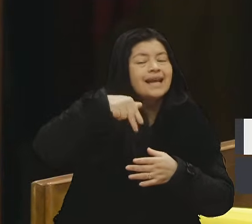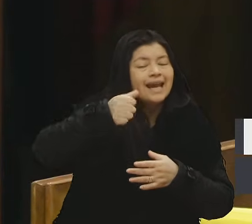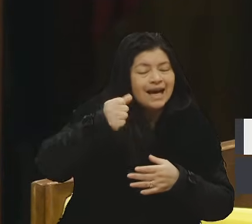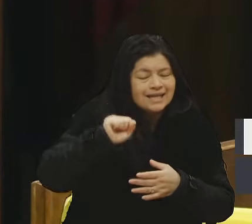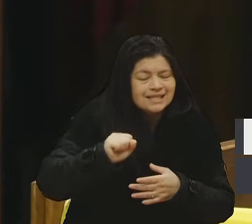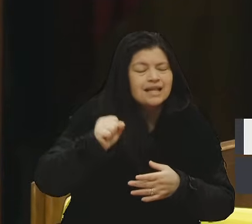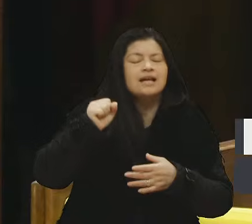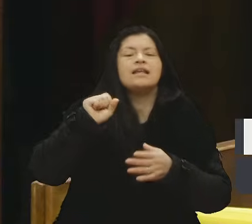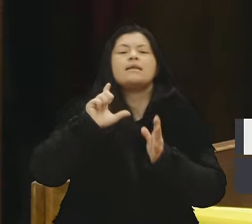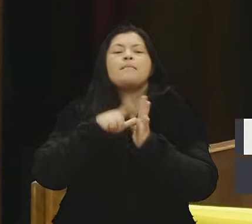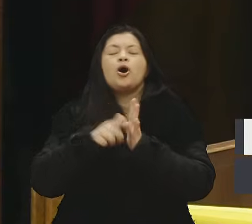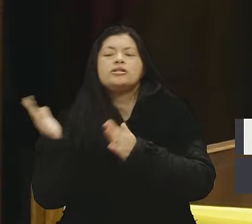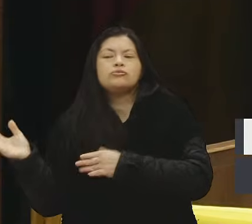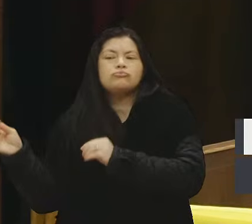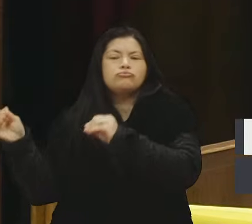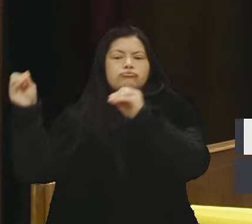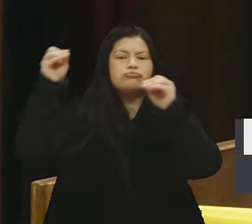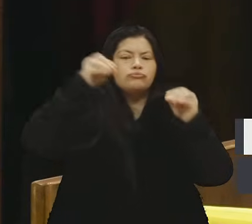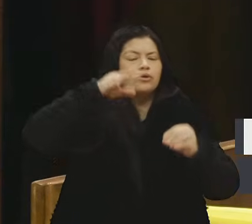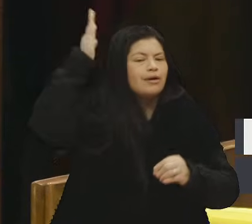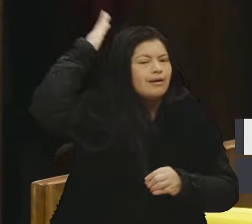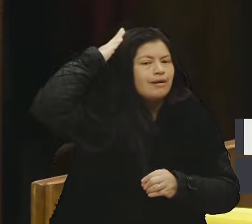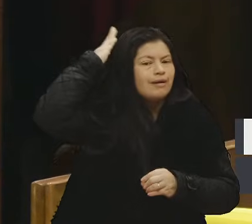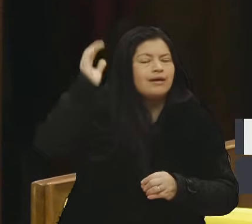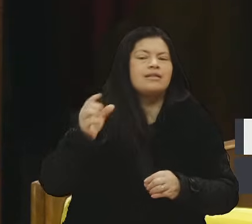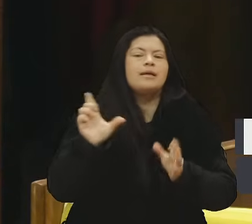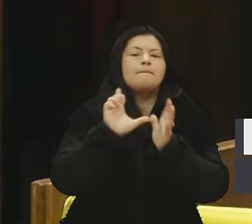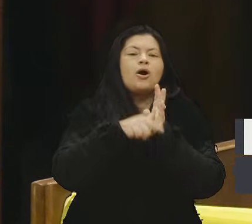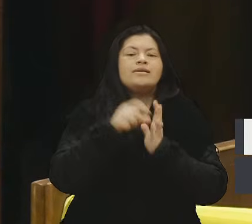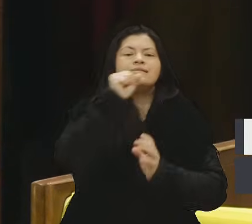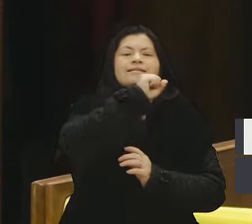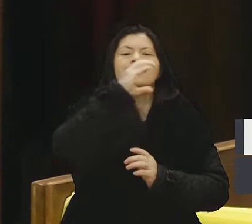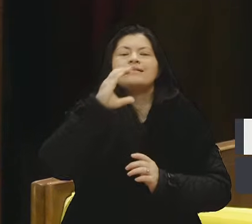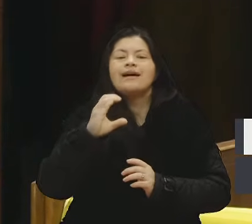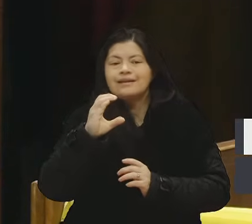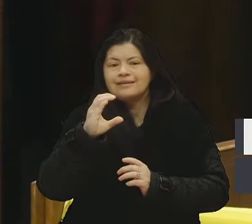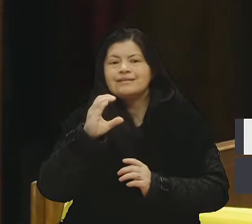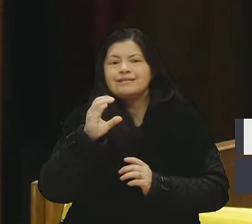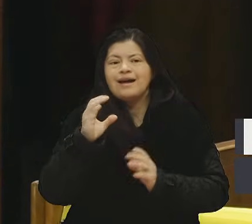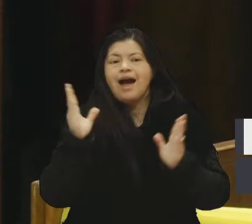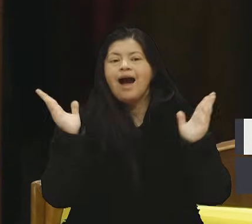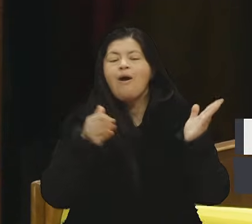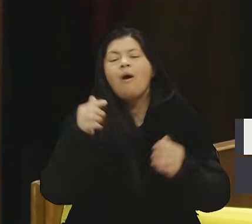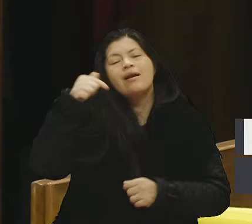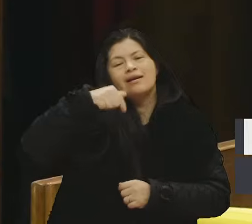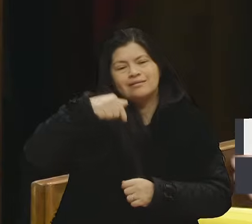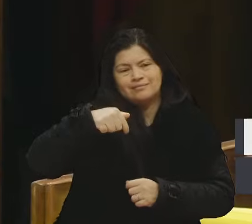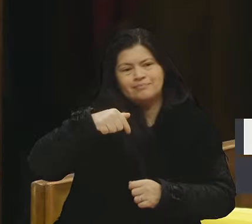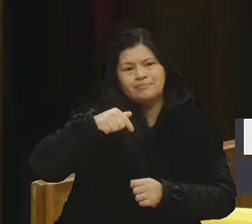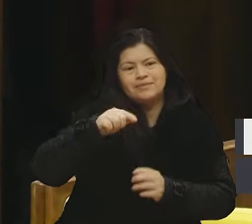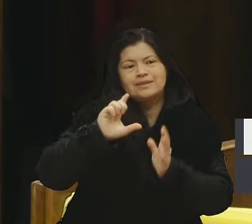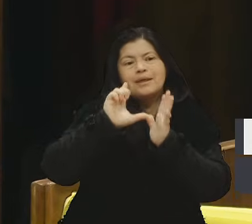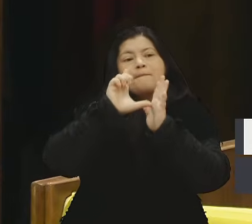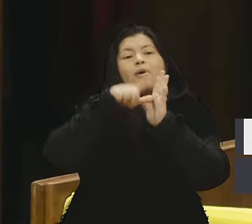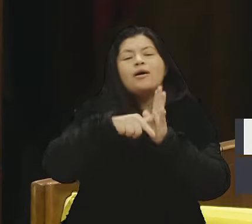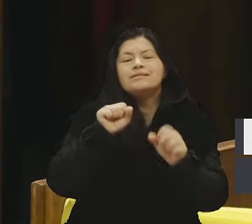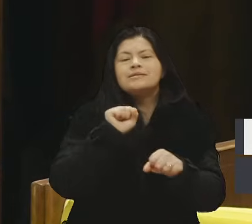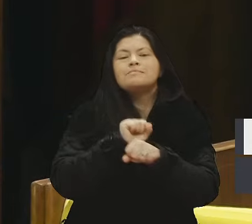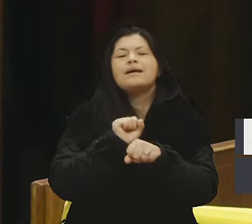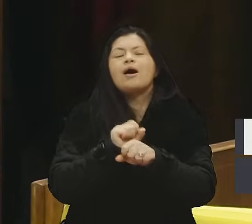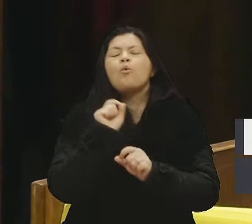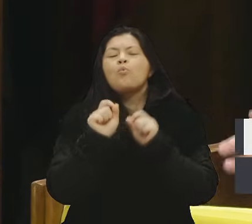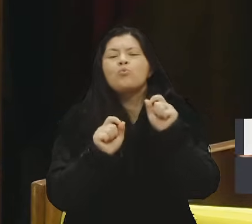Paraná. E vai passar em Santa Catarina. E a ideia deles era que passasse aqui. Depois disso, a gente ia esperar o quê?